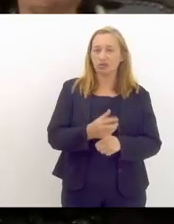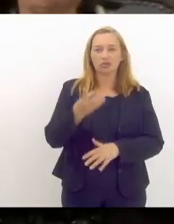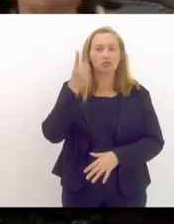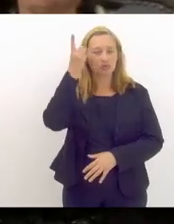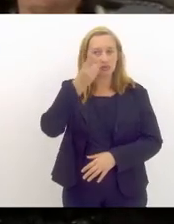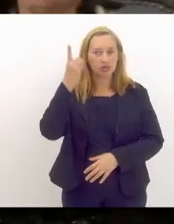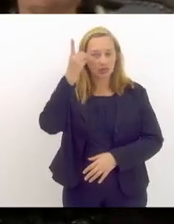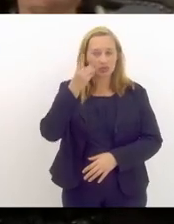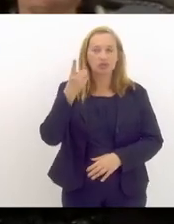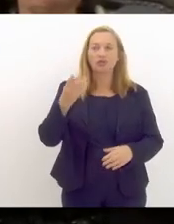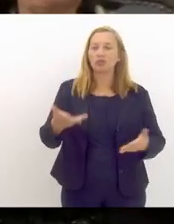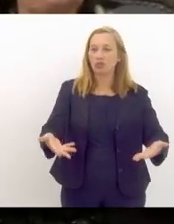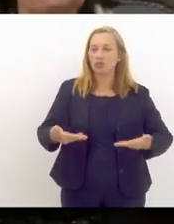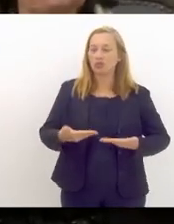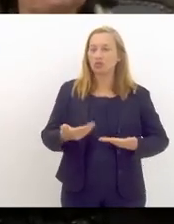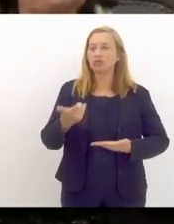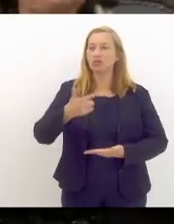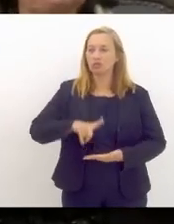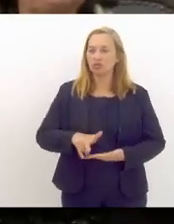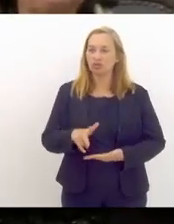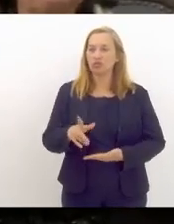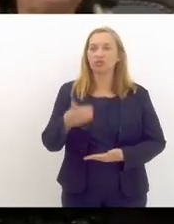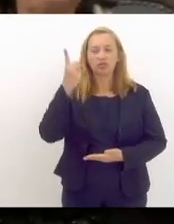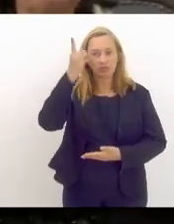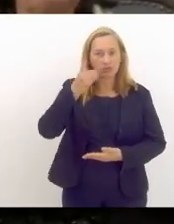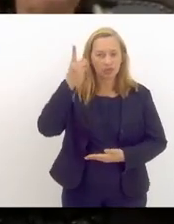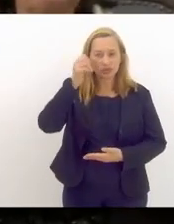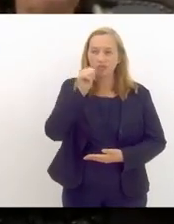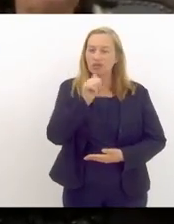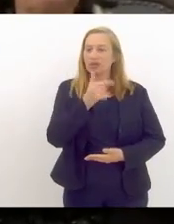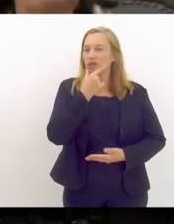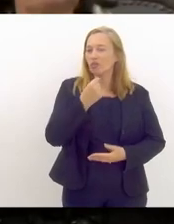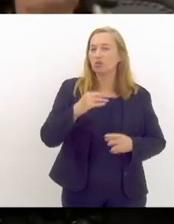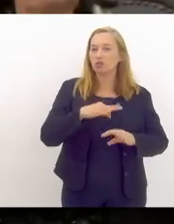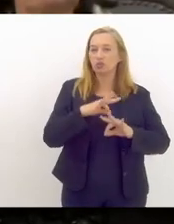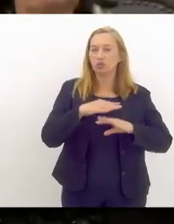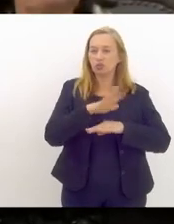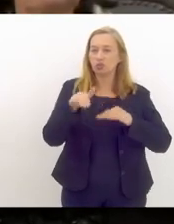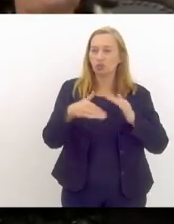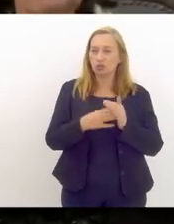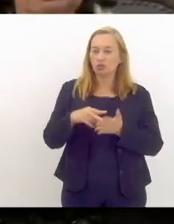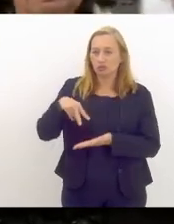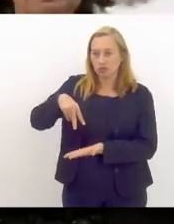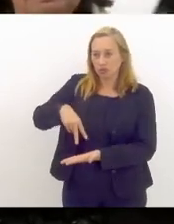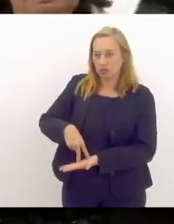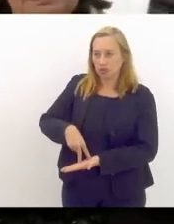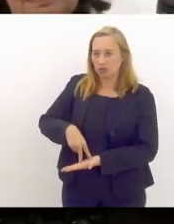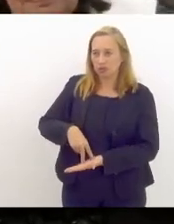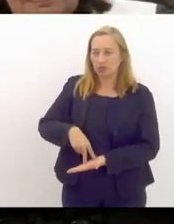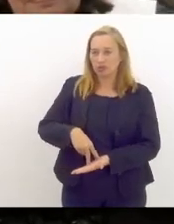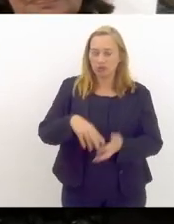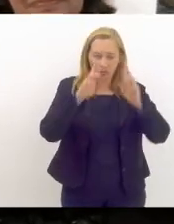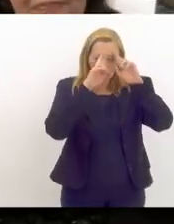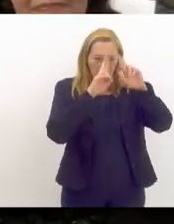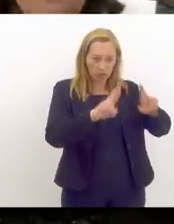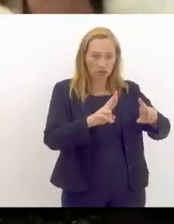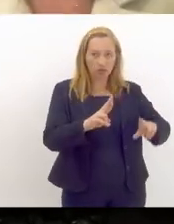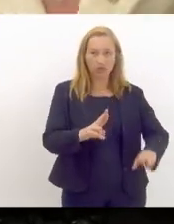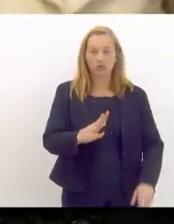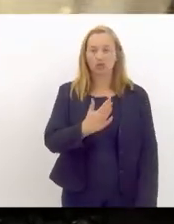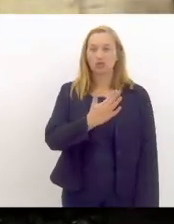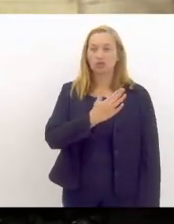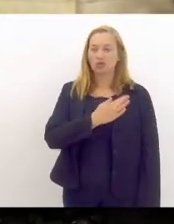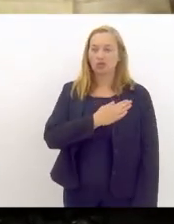também convido mais uma vez as deputadas e deputados todos a ficarmos em posição de respeito. Vamos ouvir a banda